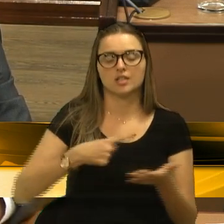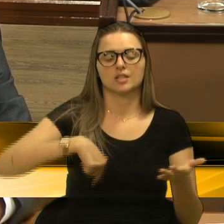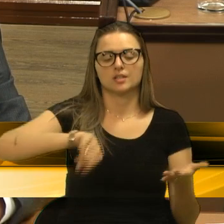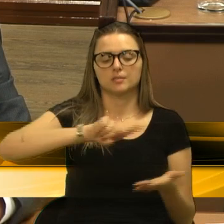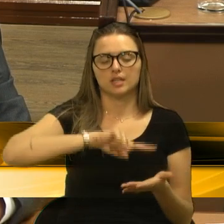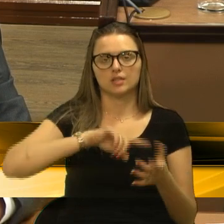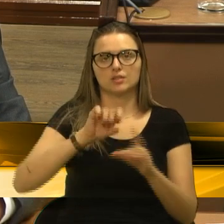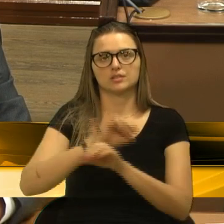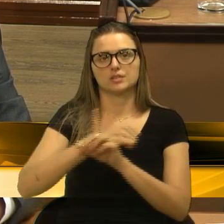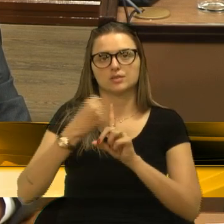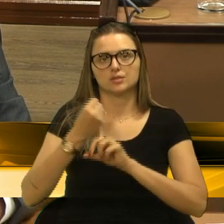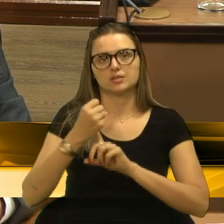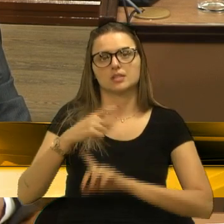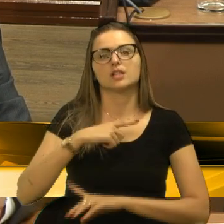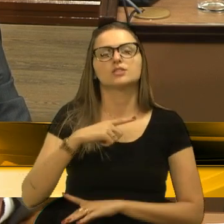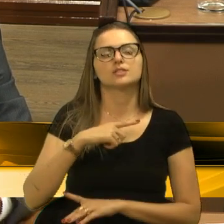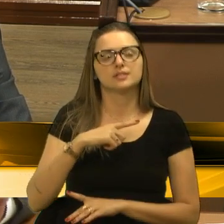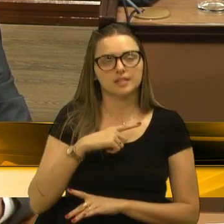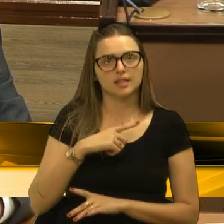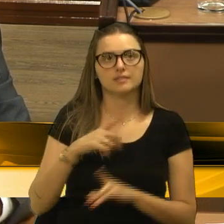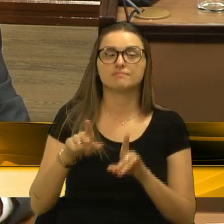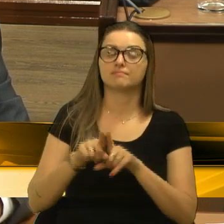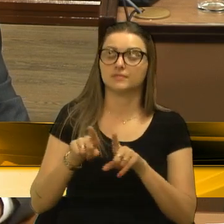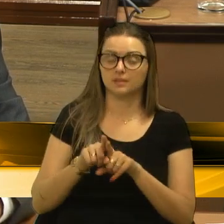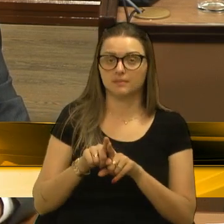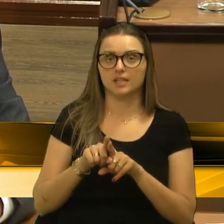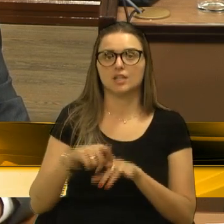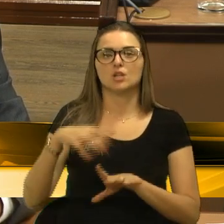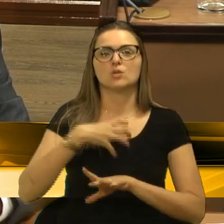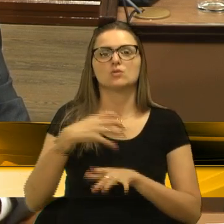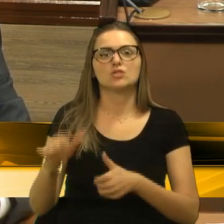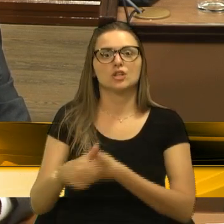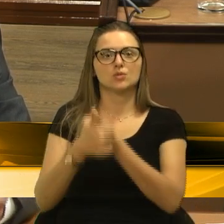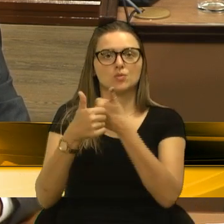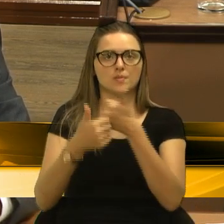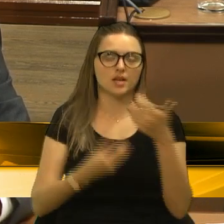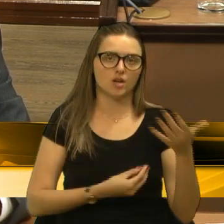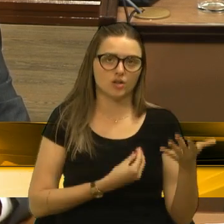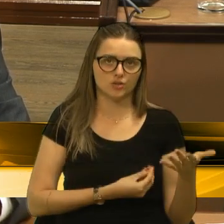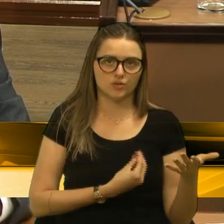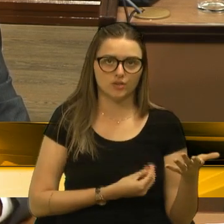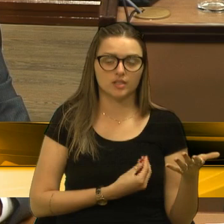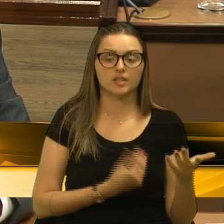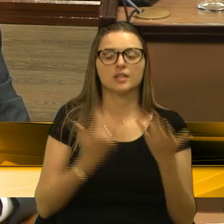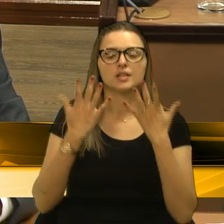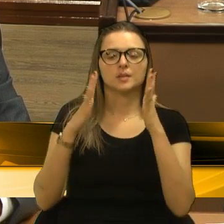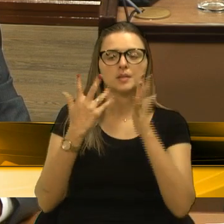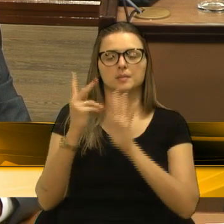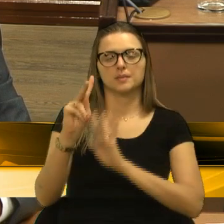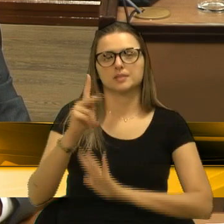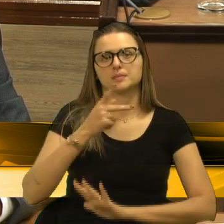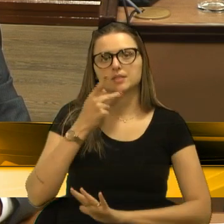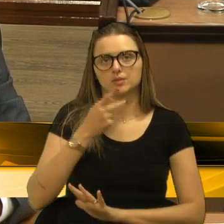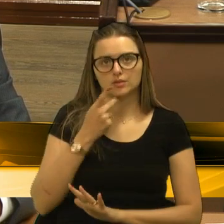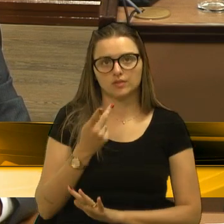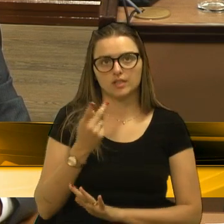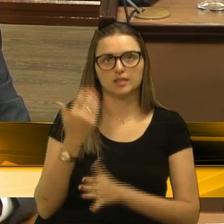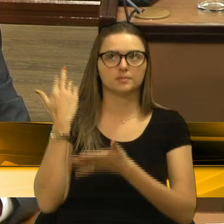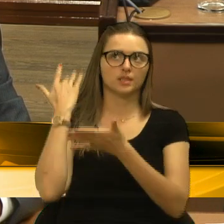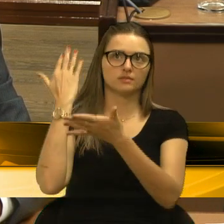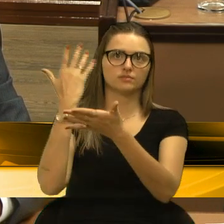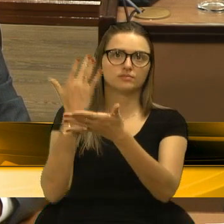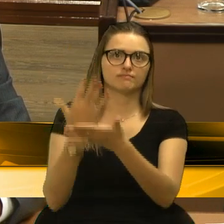sociedade possa ter pelo menos o mínimo de dignidade. Então, parabéns pela sua colocação, por essa história dos